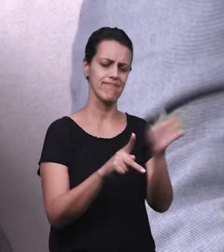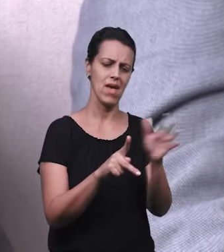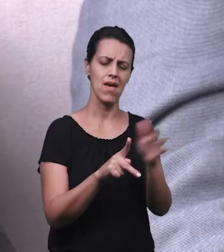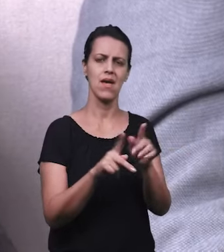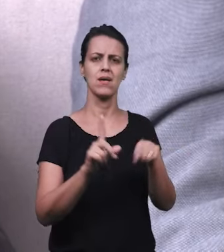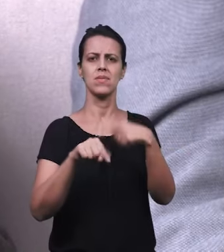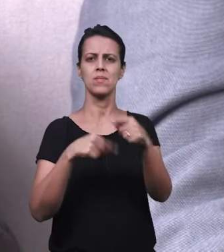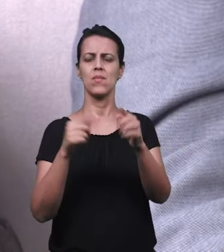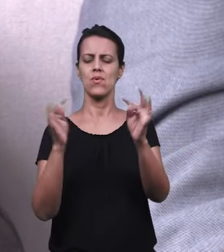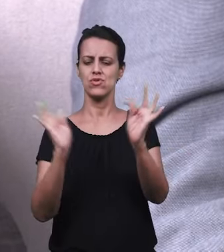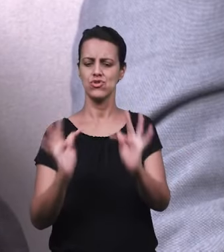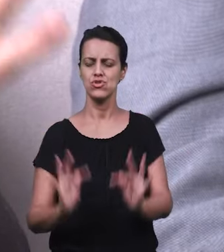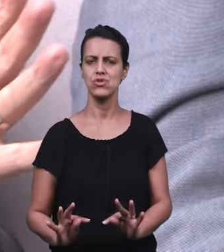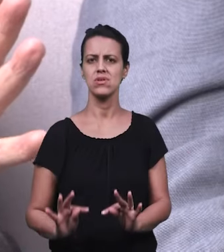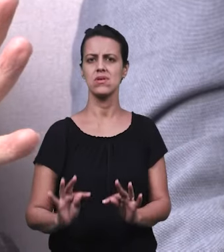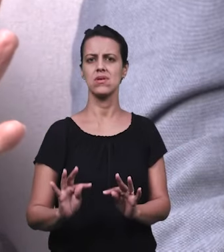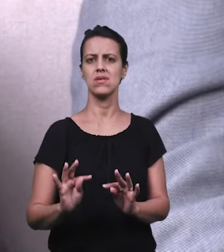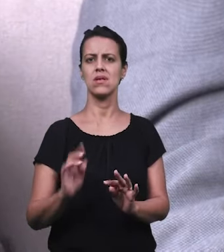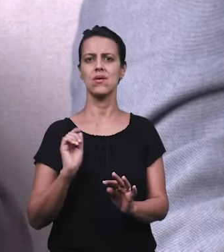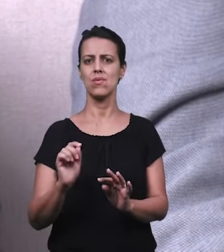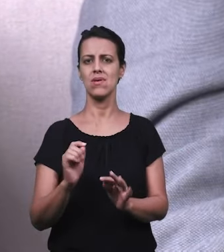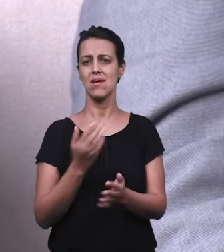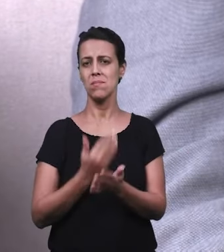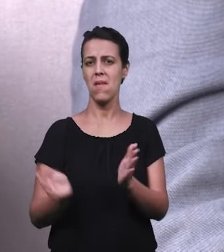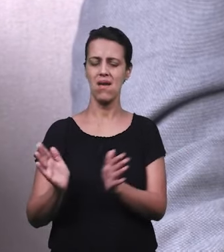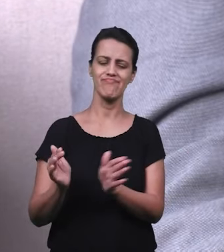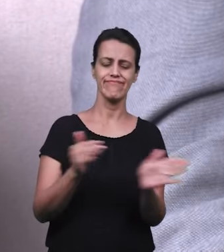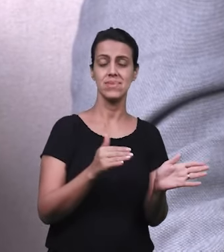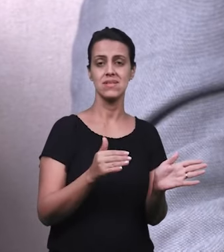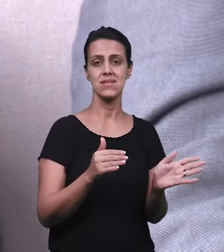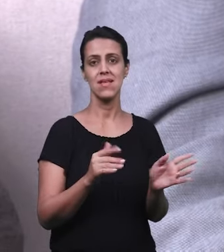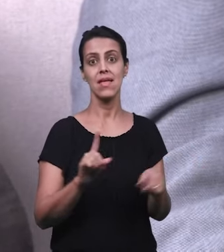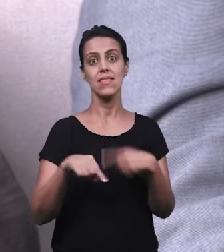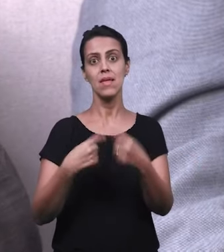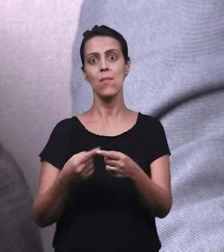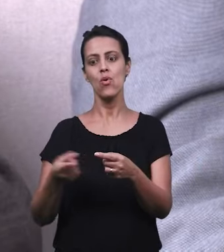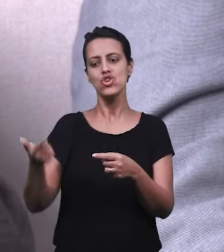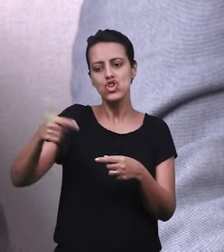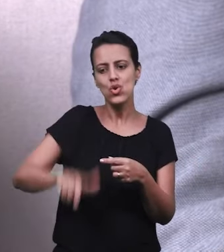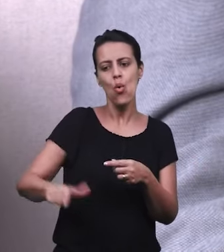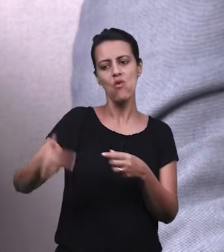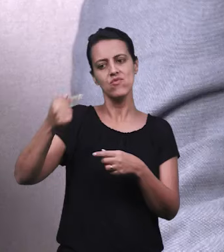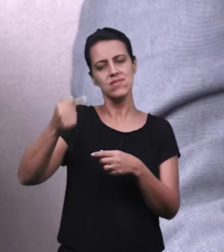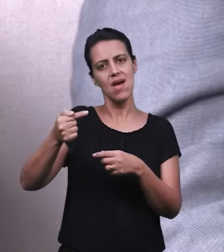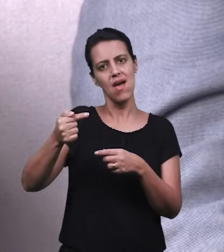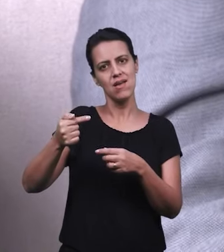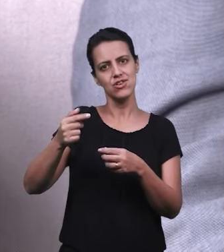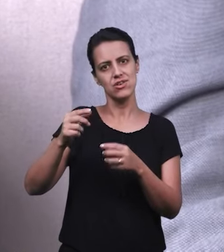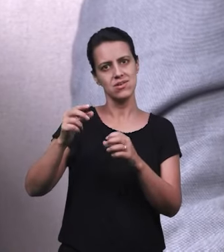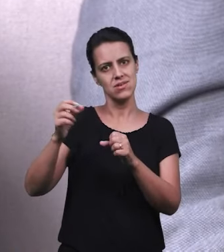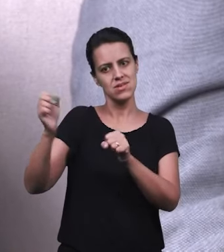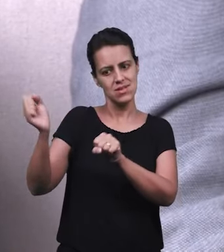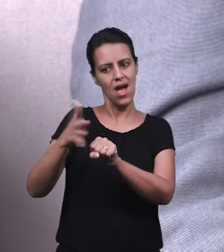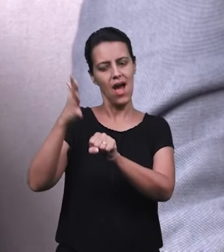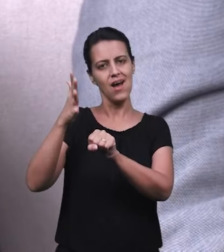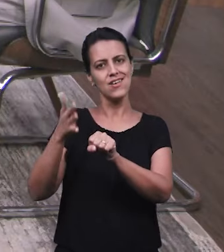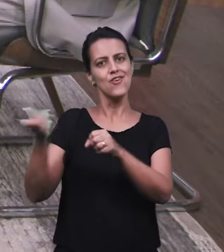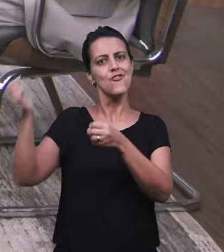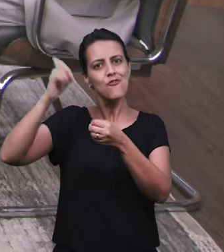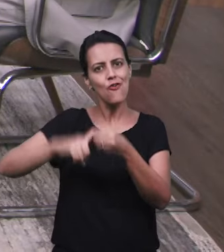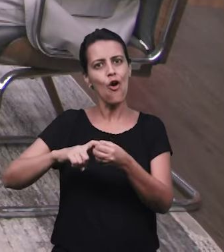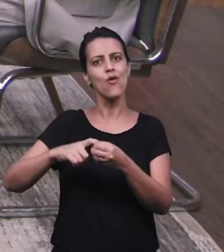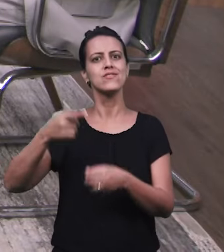Tiatira, e que se desviou da verdade, na verdade agora em Sardes isso vai ser retomado novamente, não é? Em Sardes,